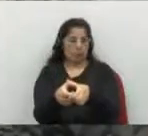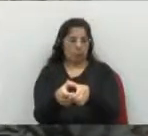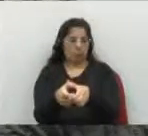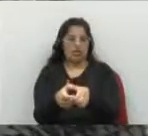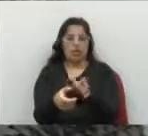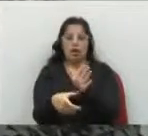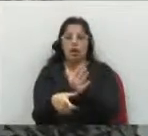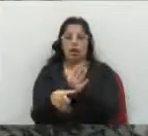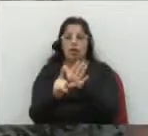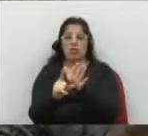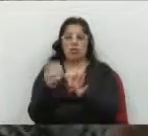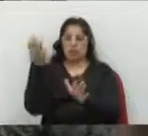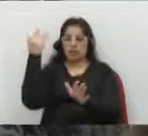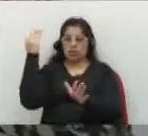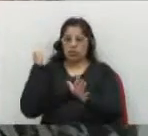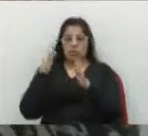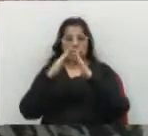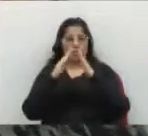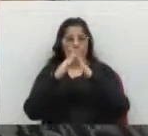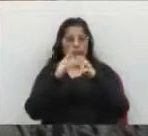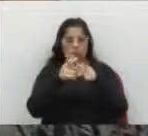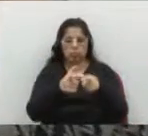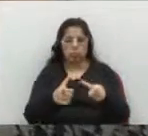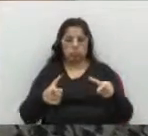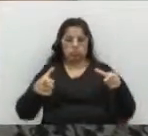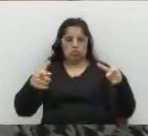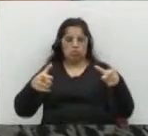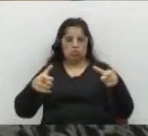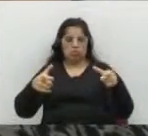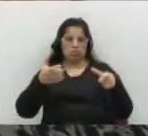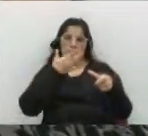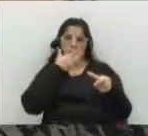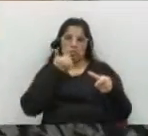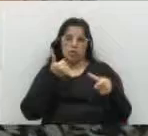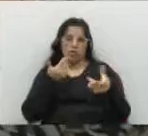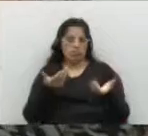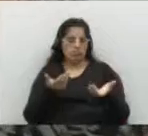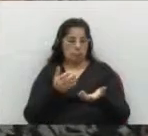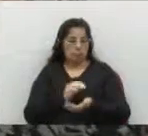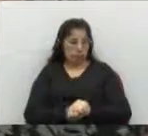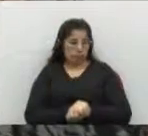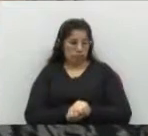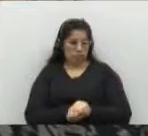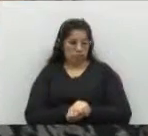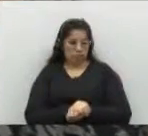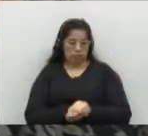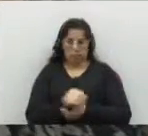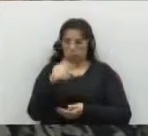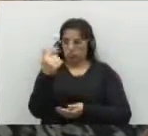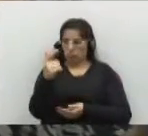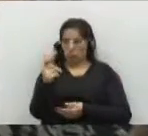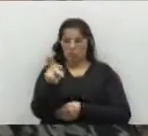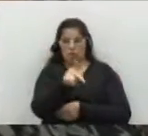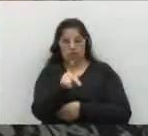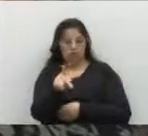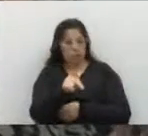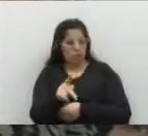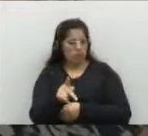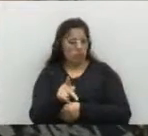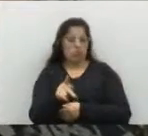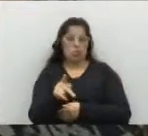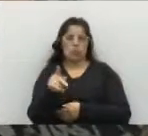eles queriam construir escolas faraônicas. E não tem professora,